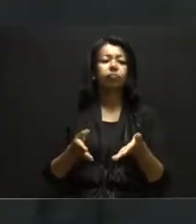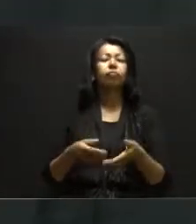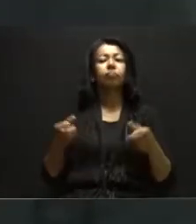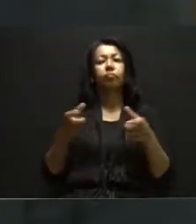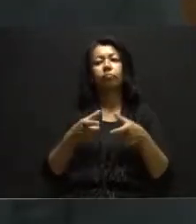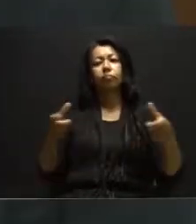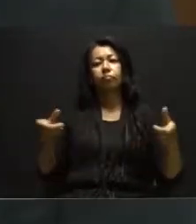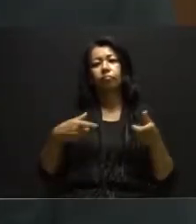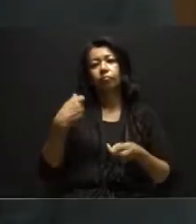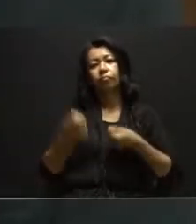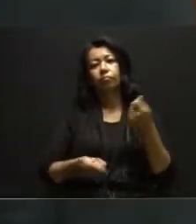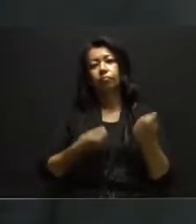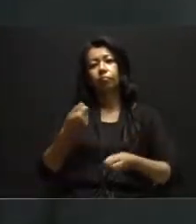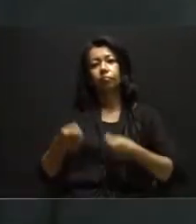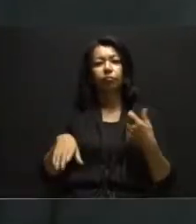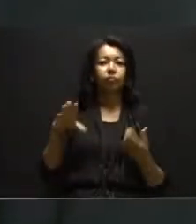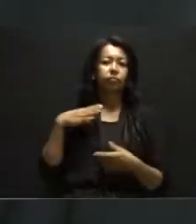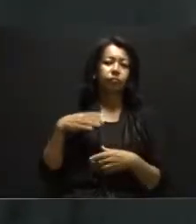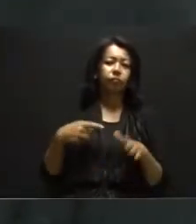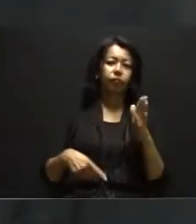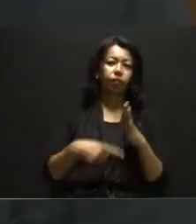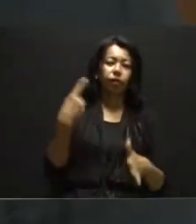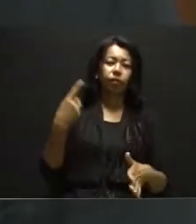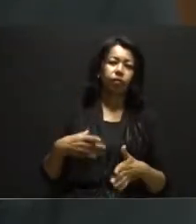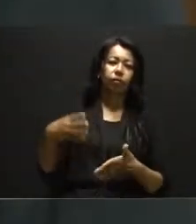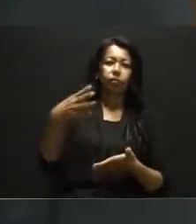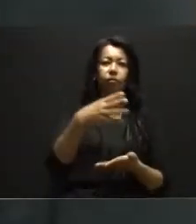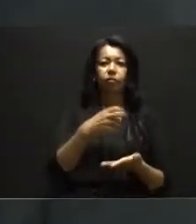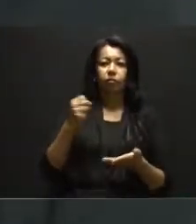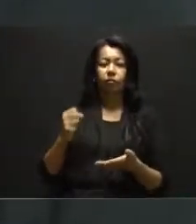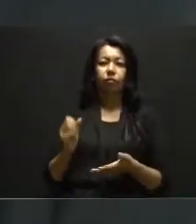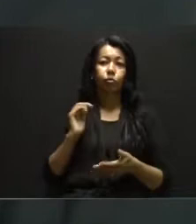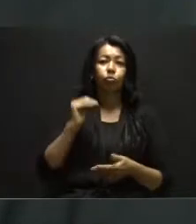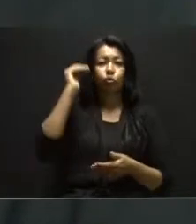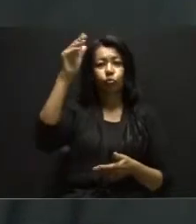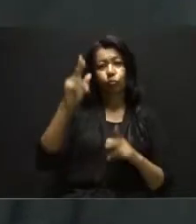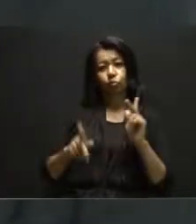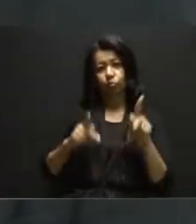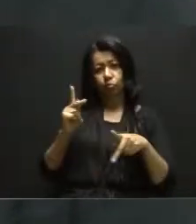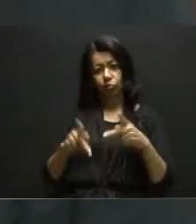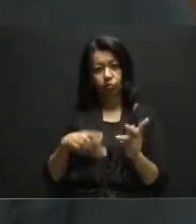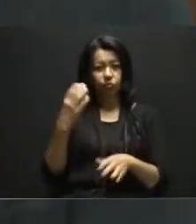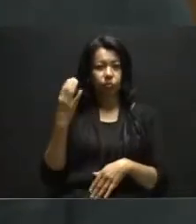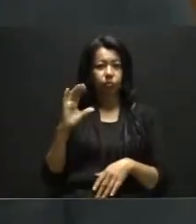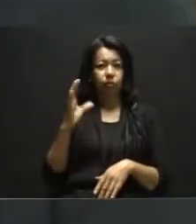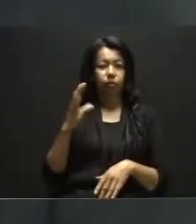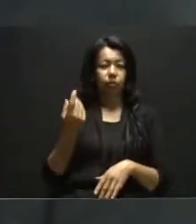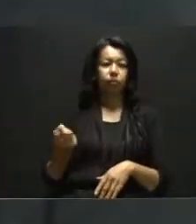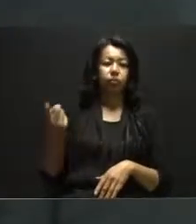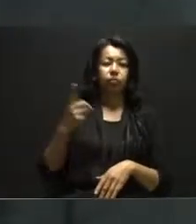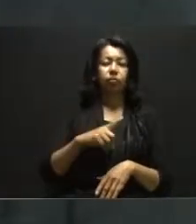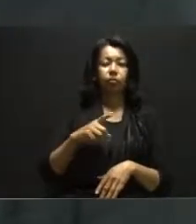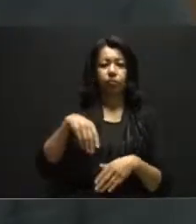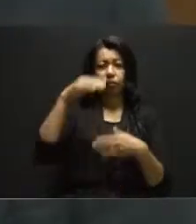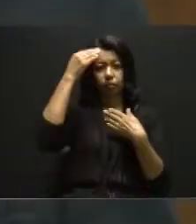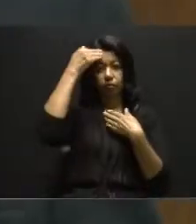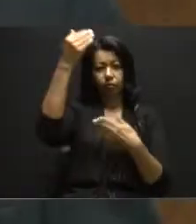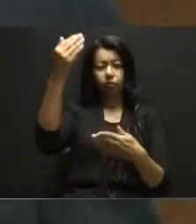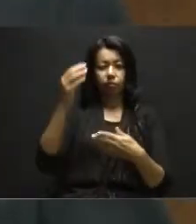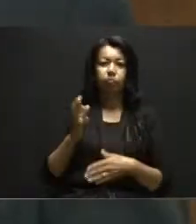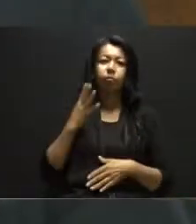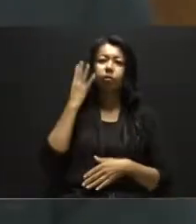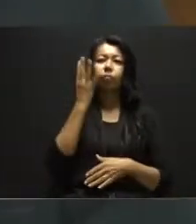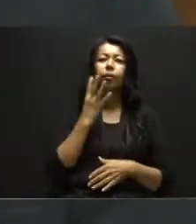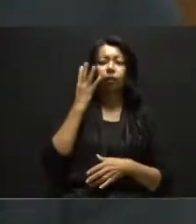toda a economia da cidade e principalmente irá resgatar a autoestima nossa população cubatense e ficamos muito gratos ainda pela palestra